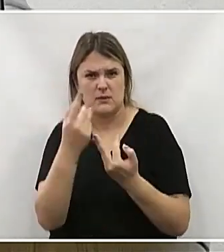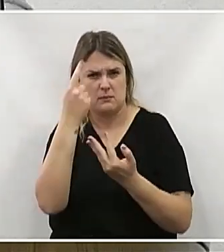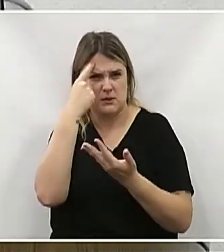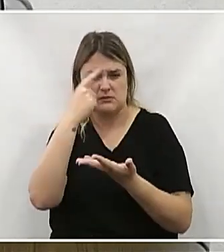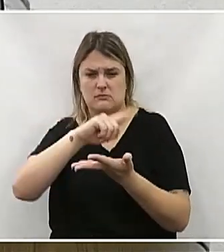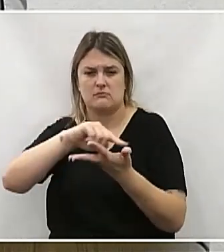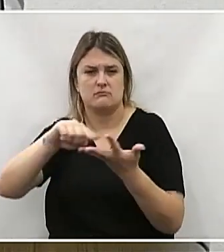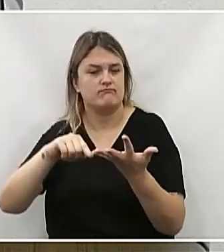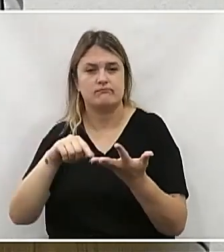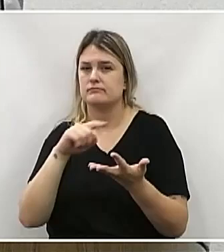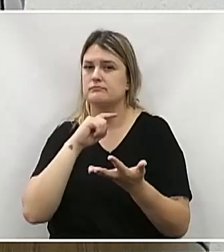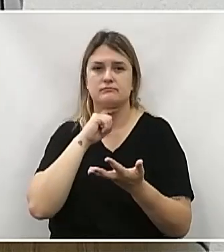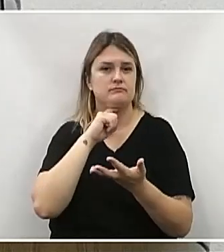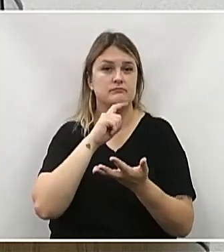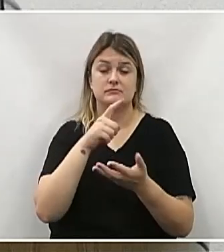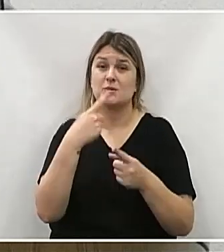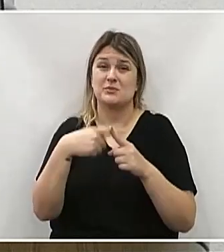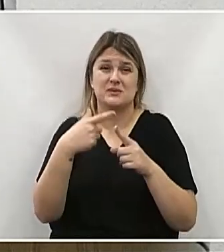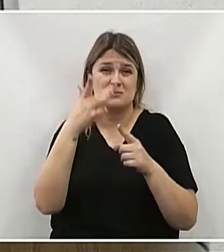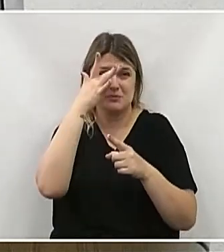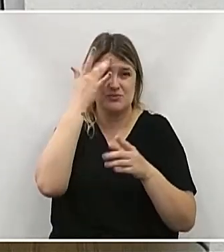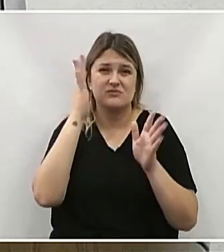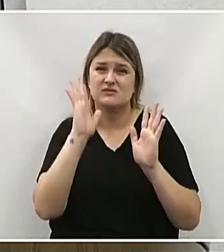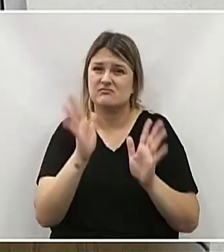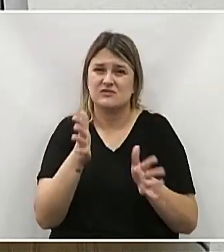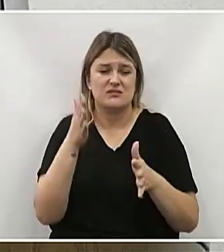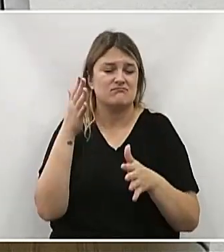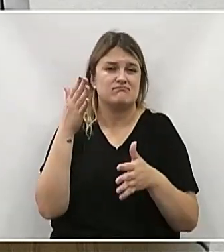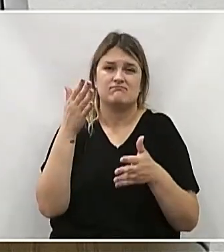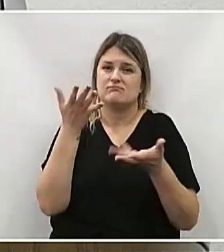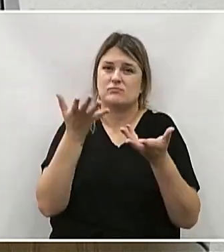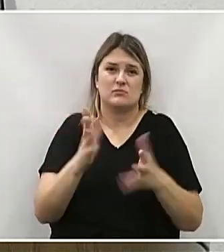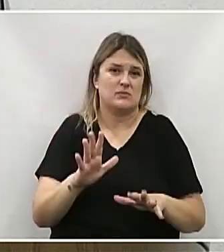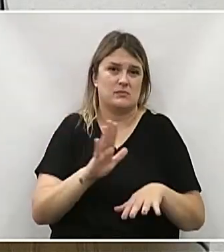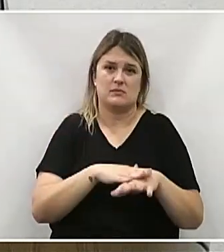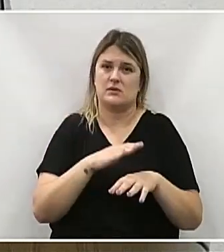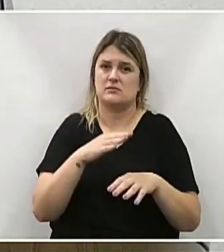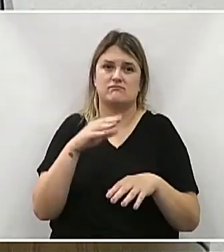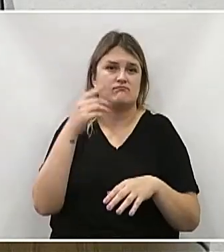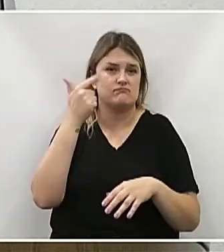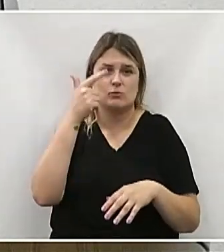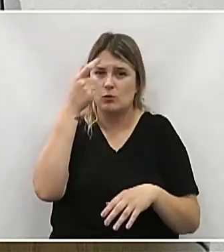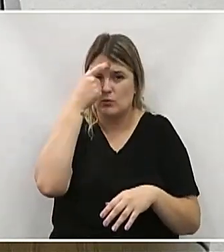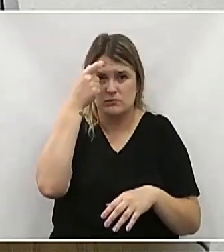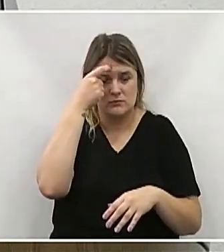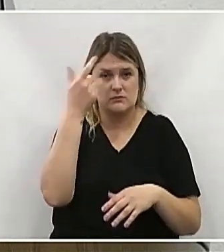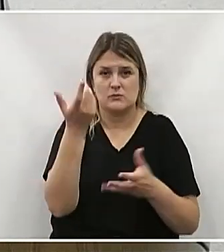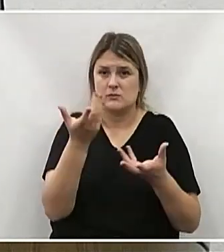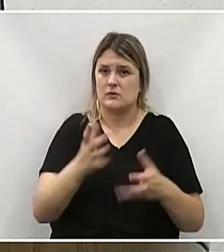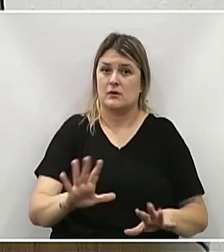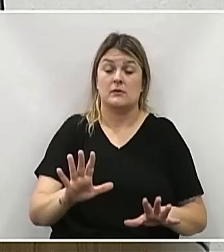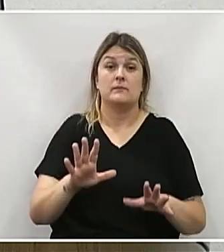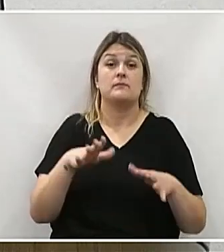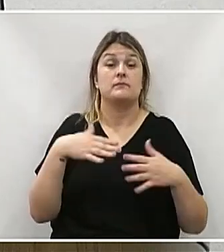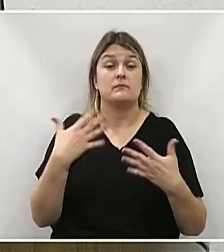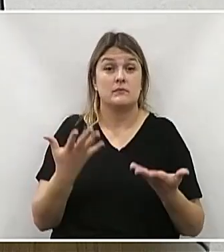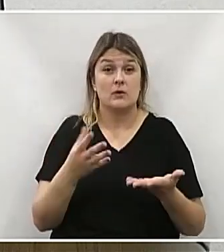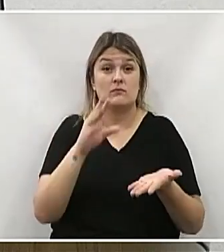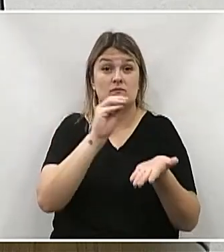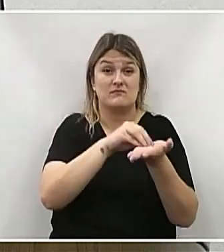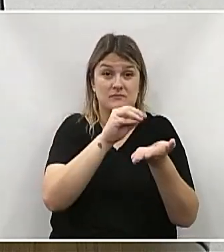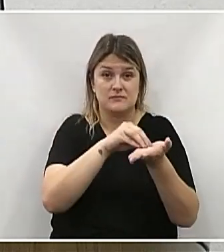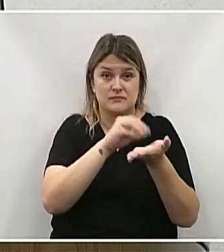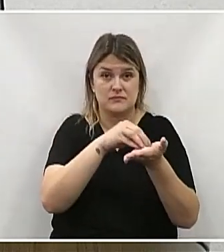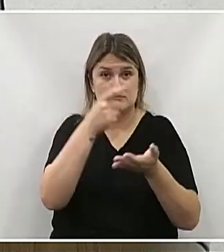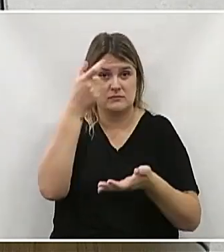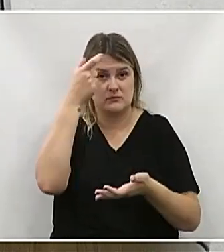né Não adianta porque ela já tá nesse momento de não entendimento mais de não consciência e nesse entendimento nessa